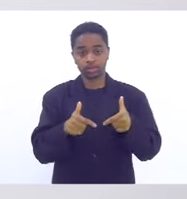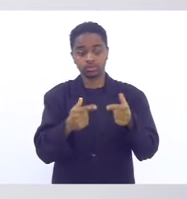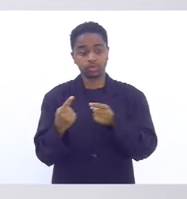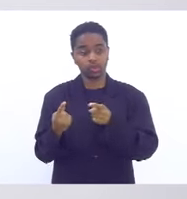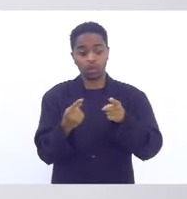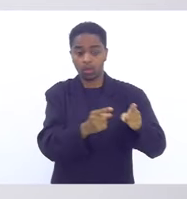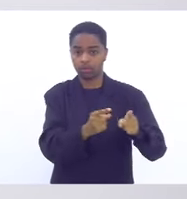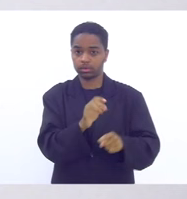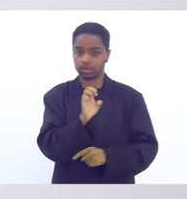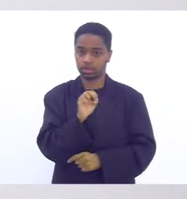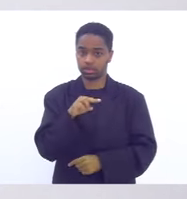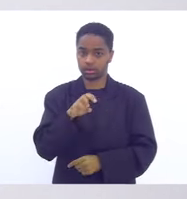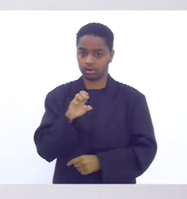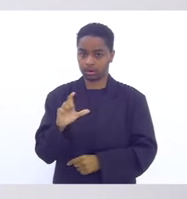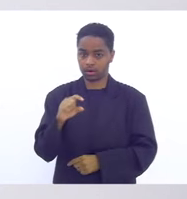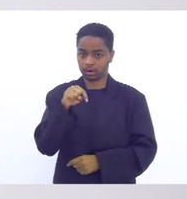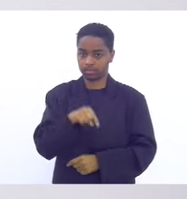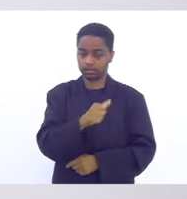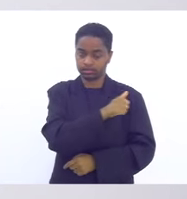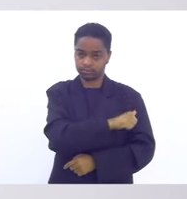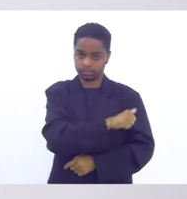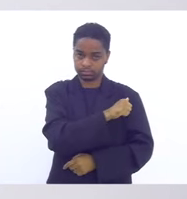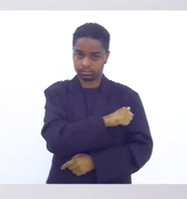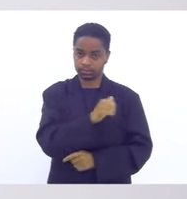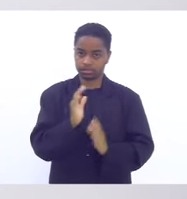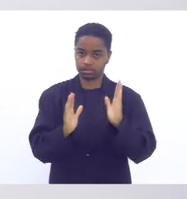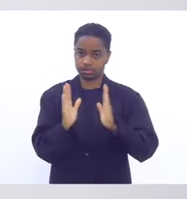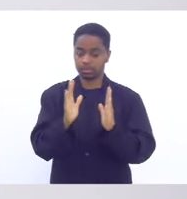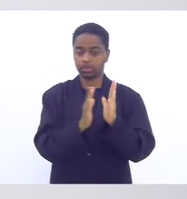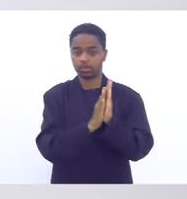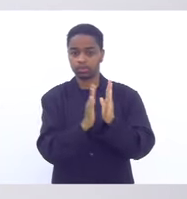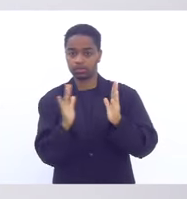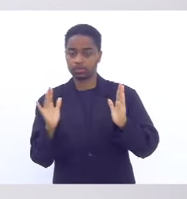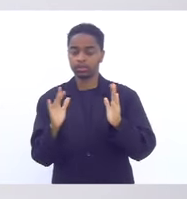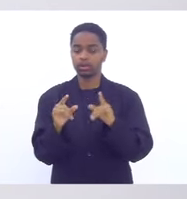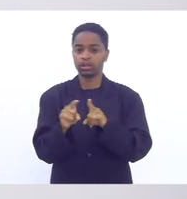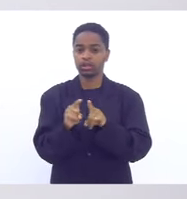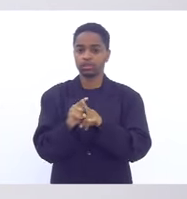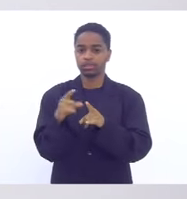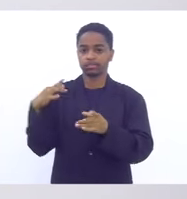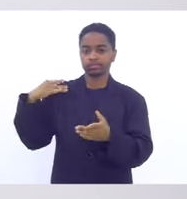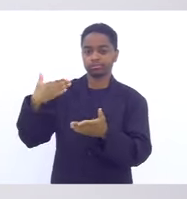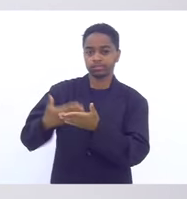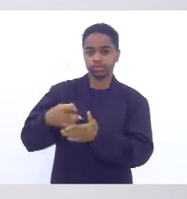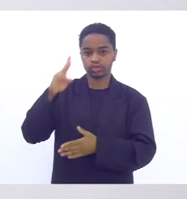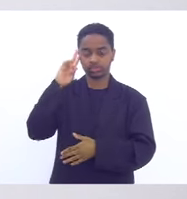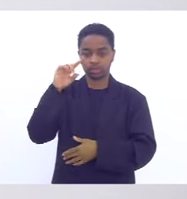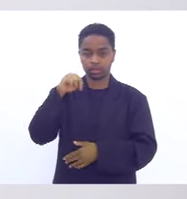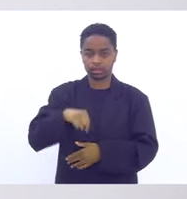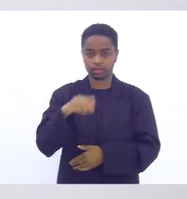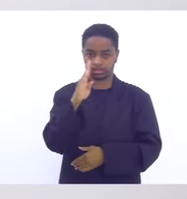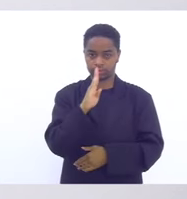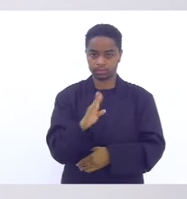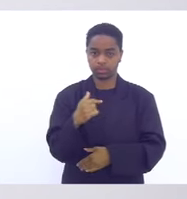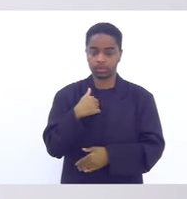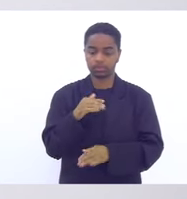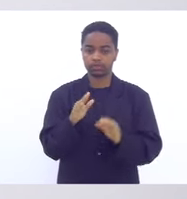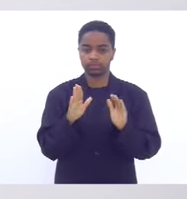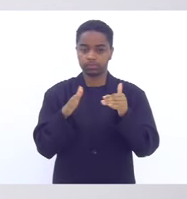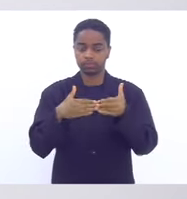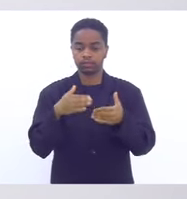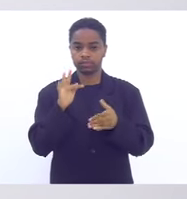feito pela Enel no Estado do Rio de Janeiro ao longo desses últimos anos, ao longo da sua história em nosso país. Então, eu queria encerrar aqui